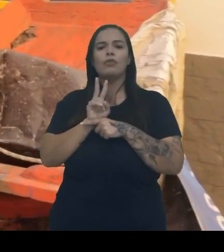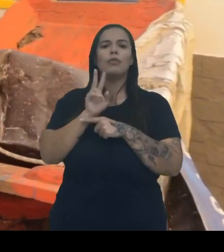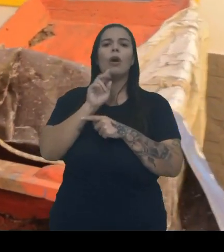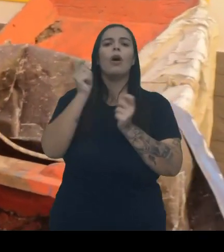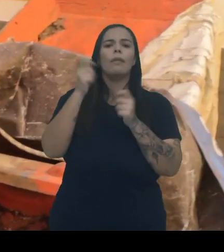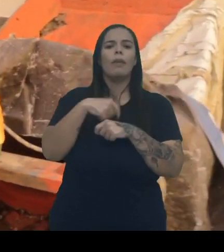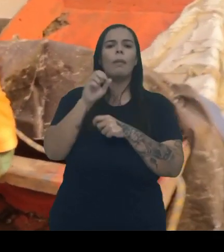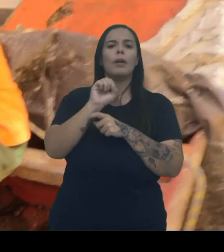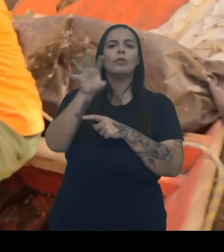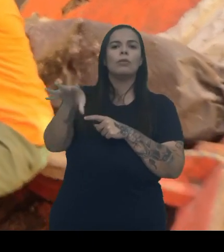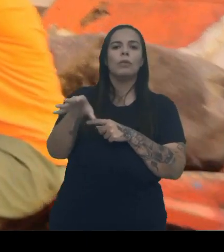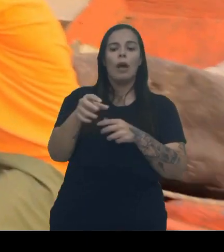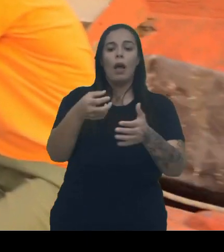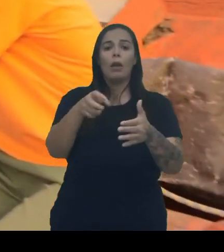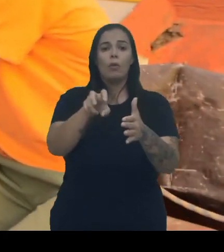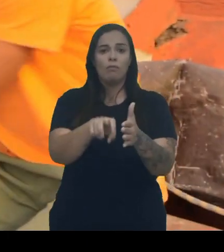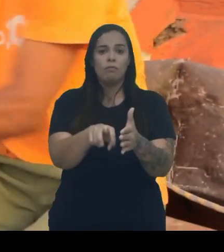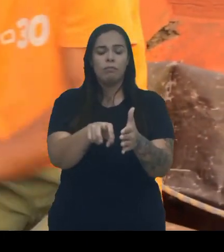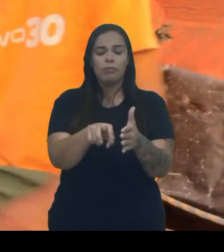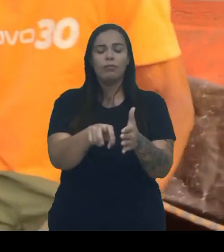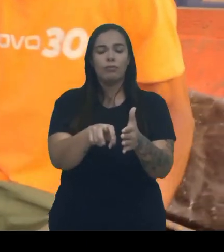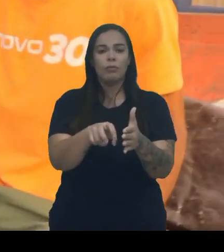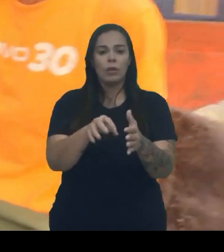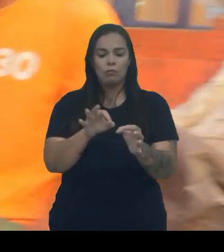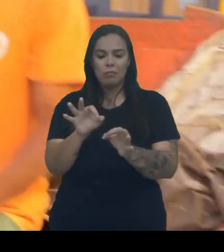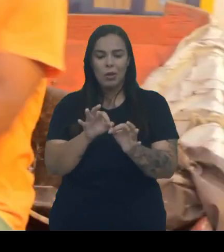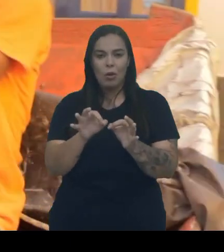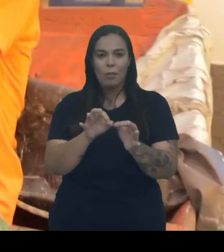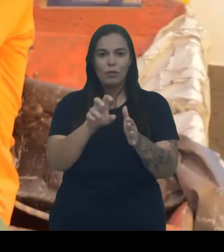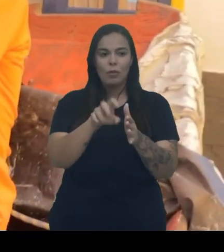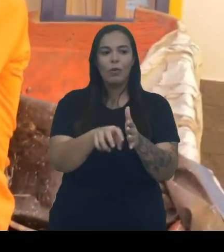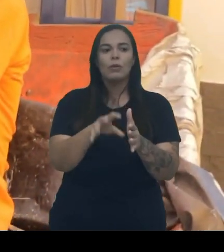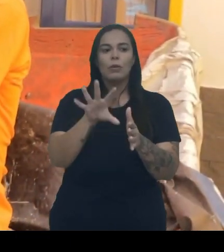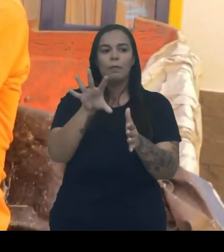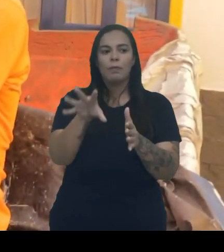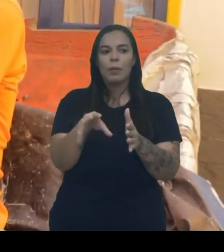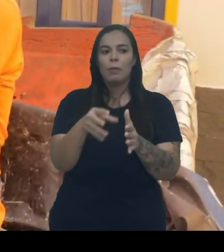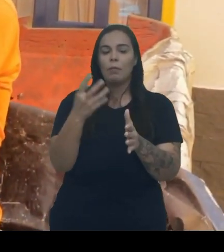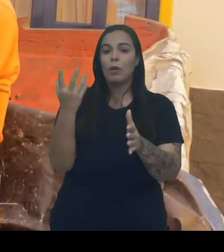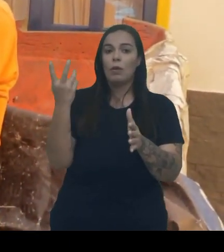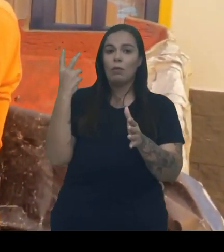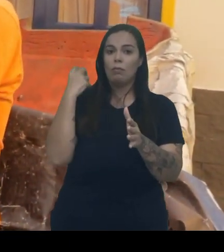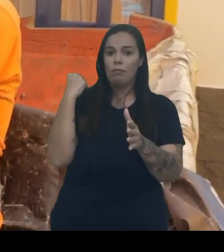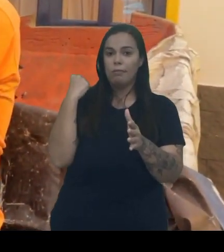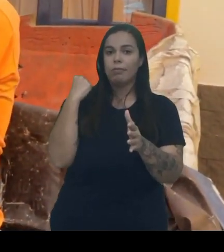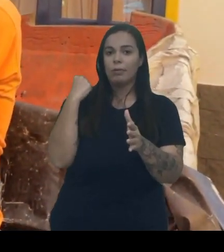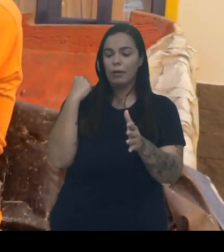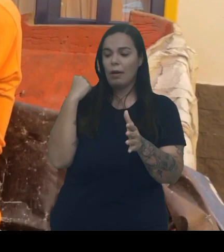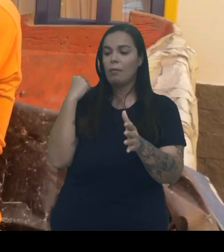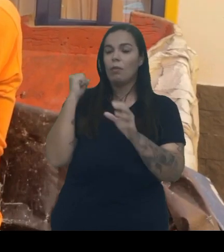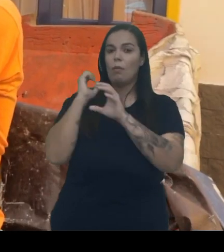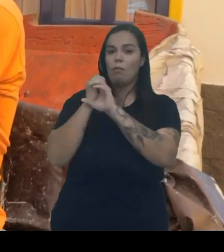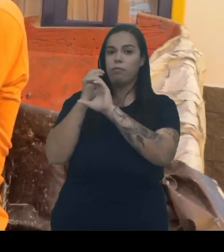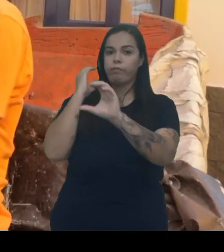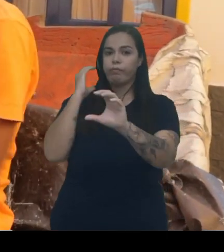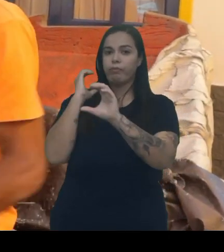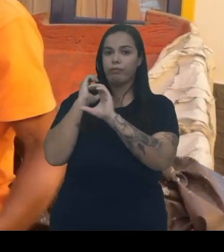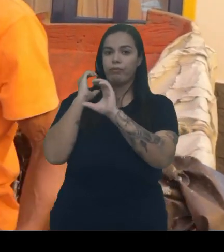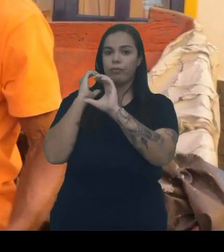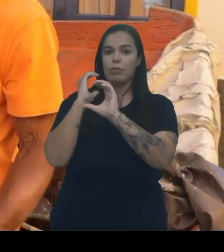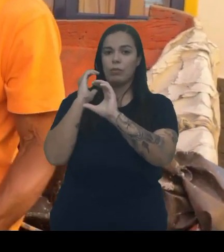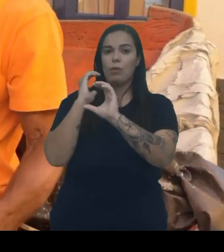chumbo está aqui, tudo arrumadinho direitinho. Aí dá o cabo. Você deu o cabo, o cara vai lá e põe o cabo na